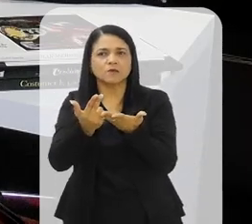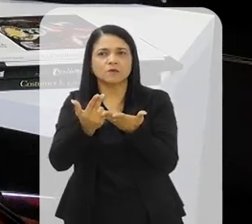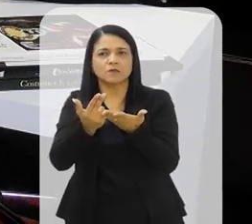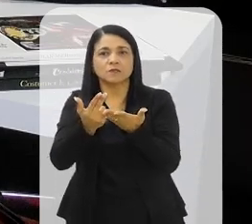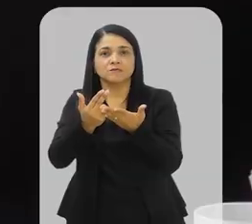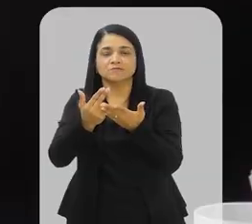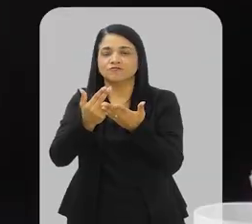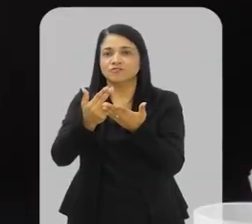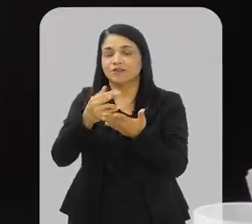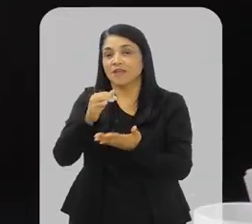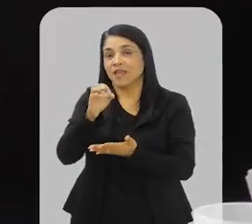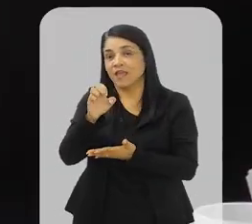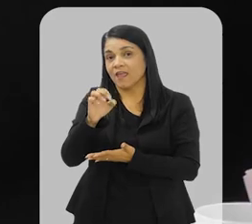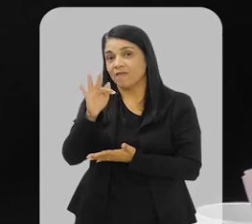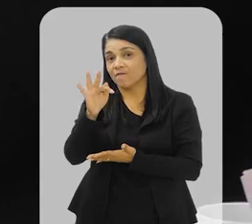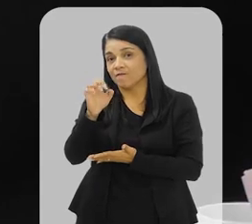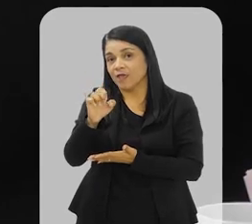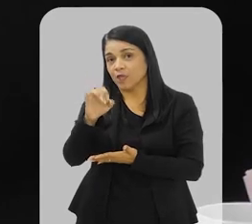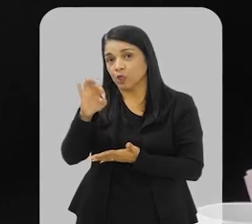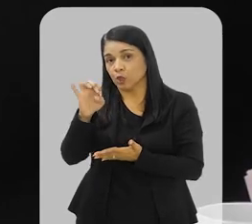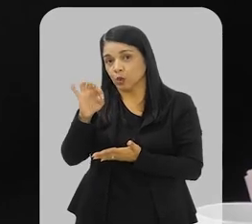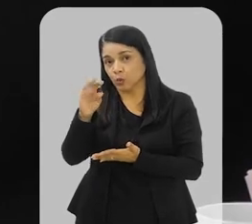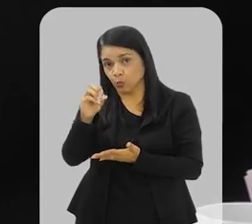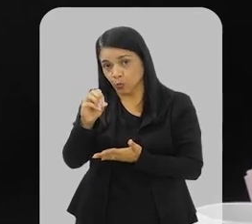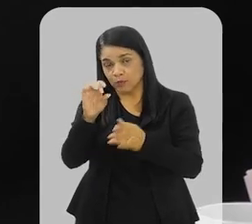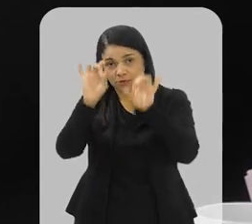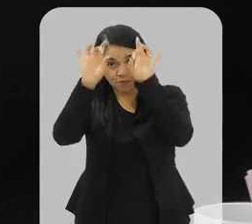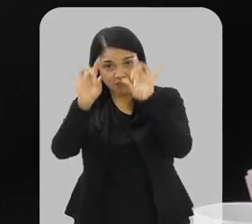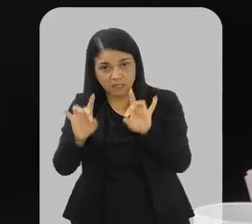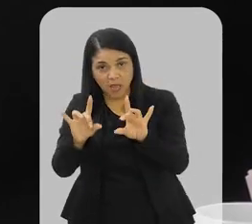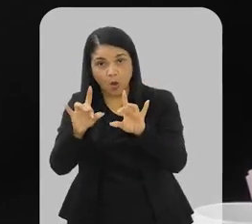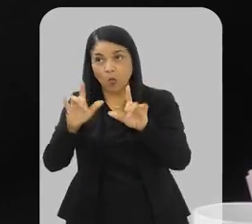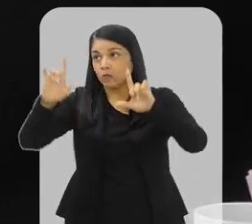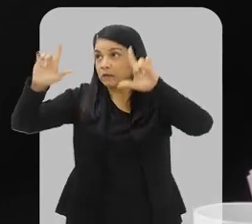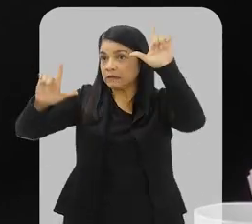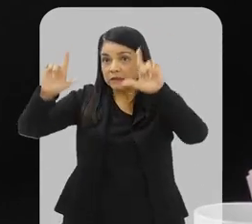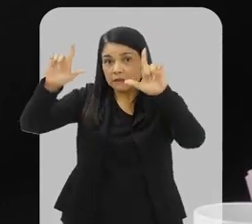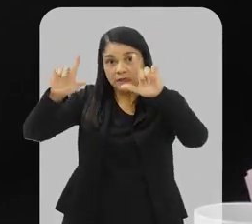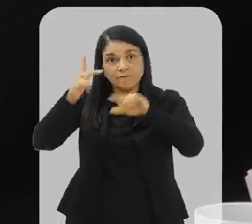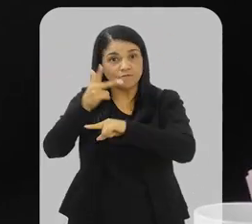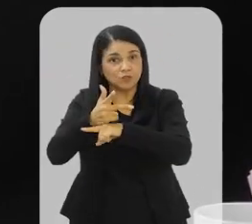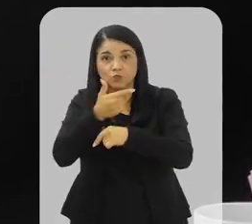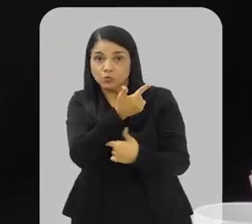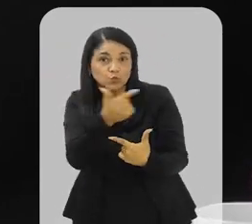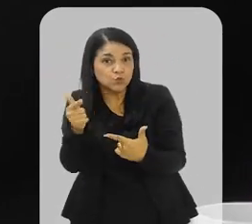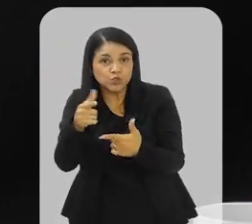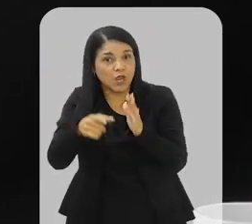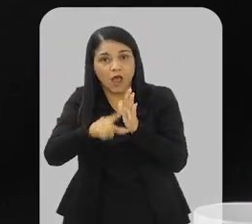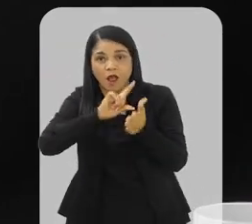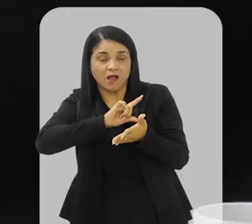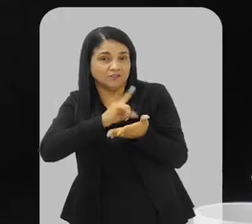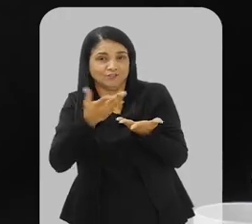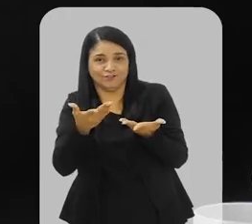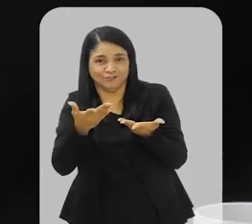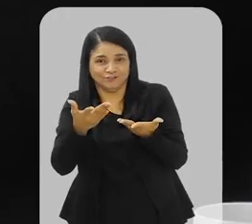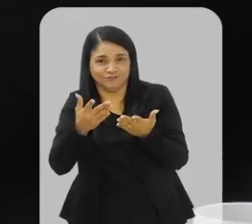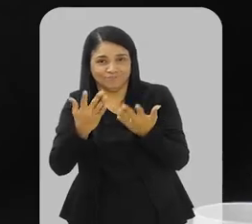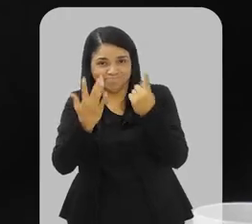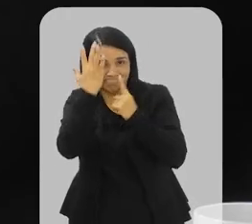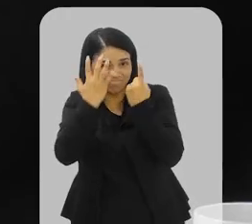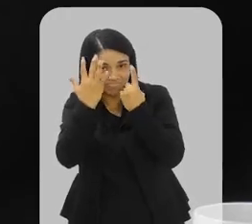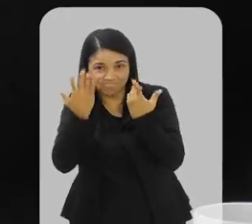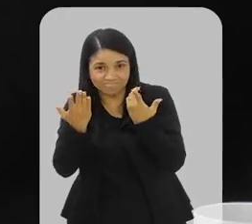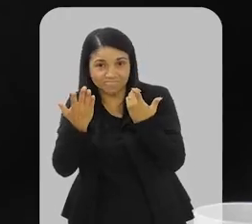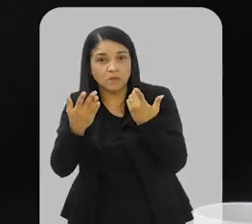Eh cenógrafos H galera de efeito especial espis de de telão de vídeo que não não